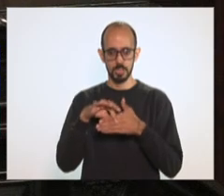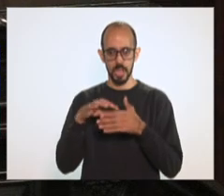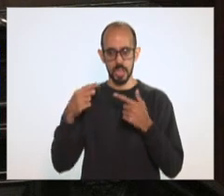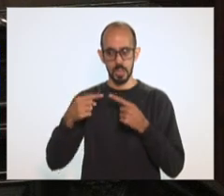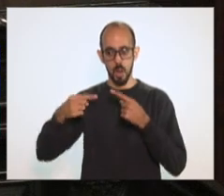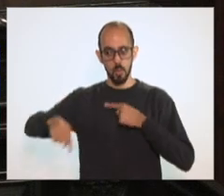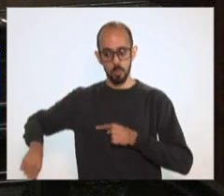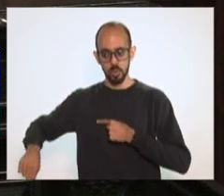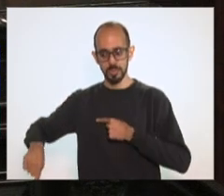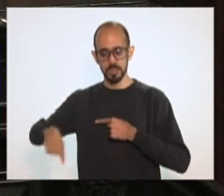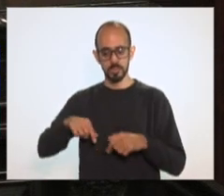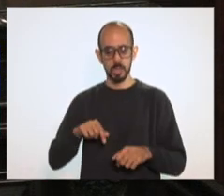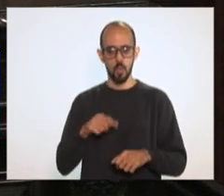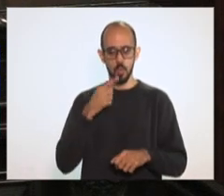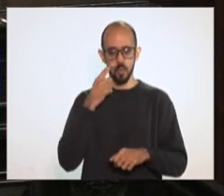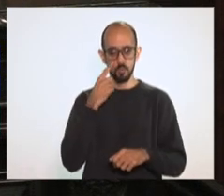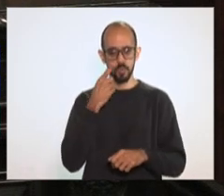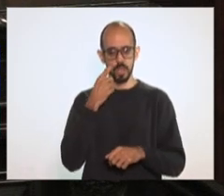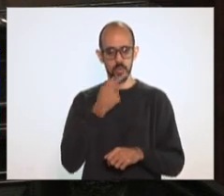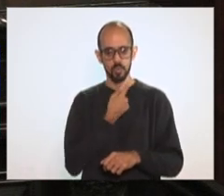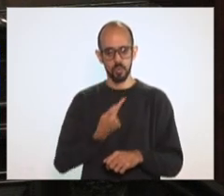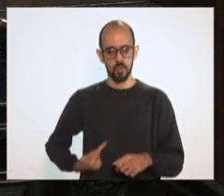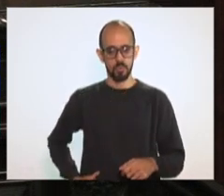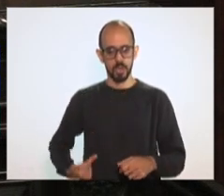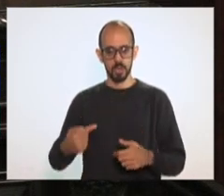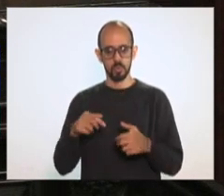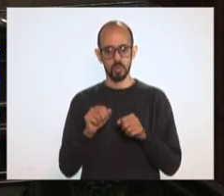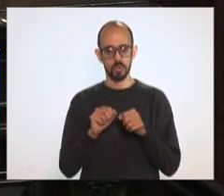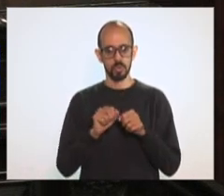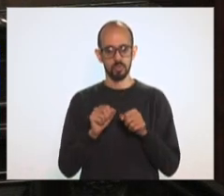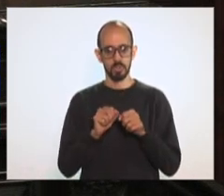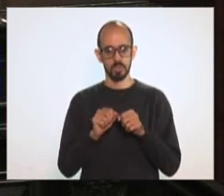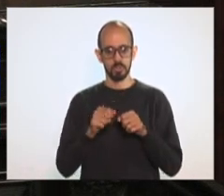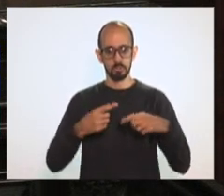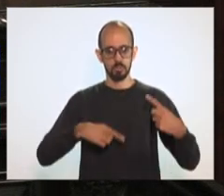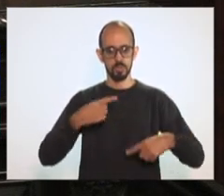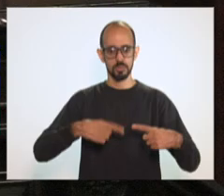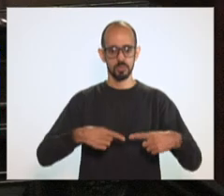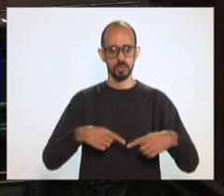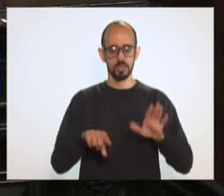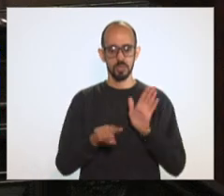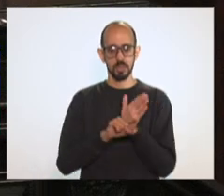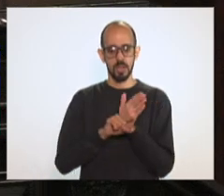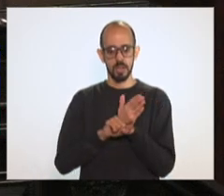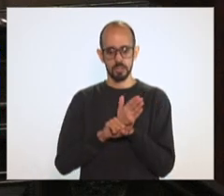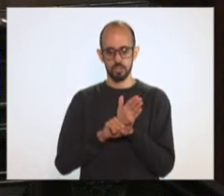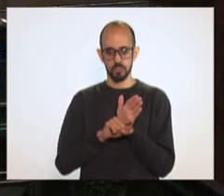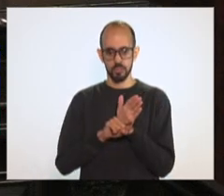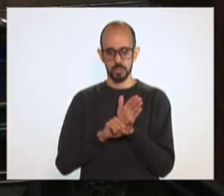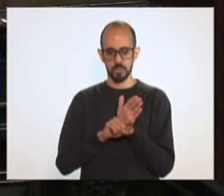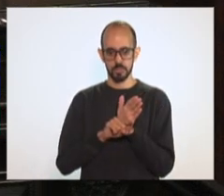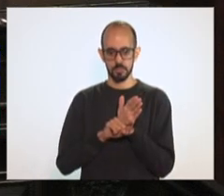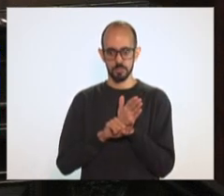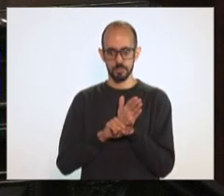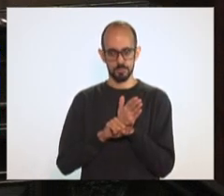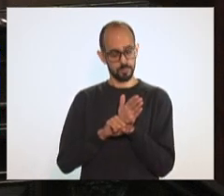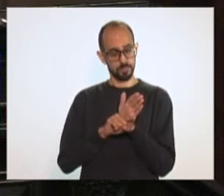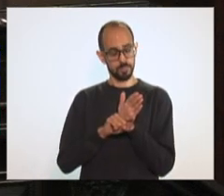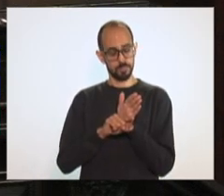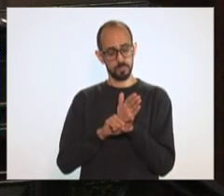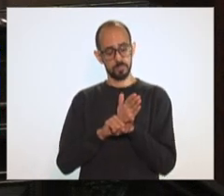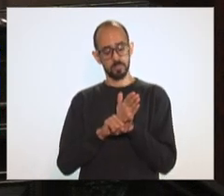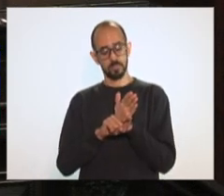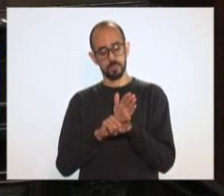que o governador está fazendo uma politização negativa da doença. Ora, eu